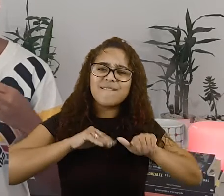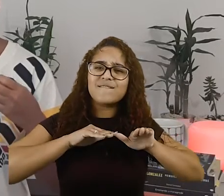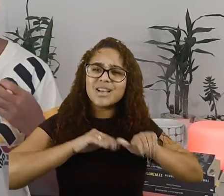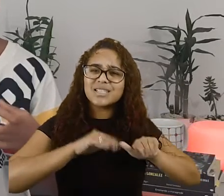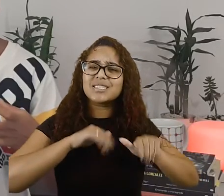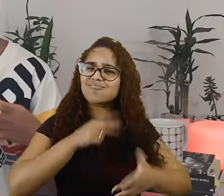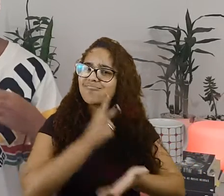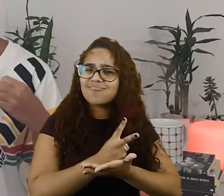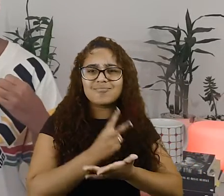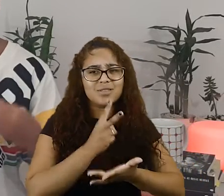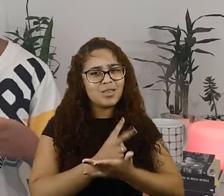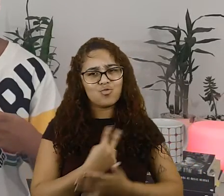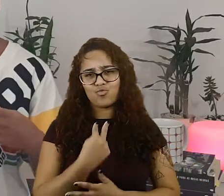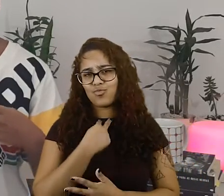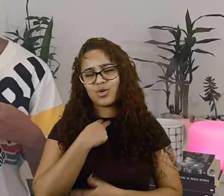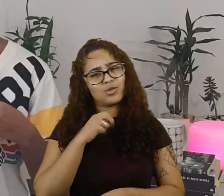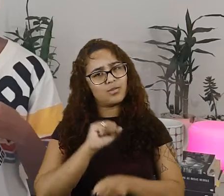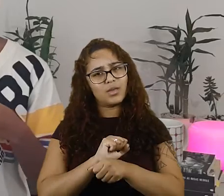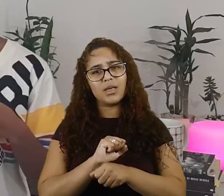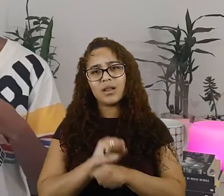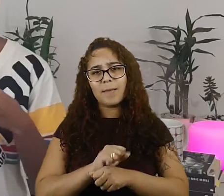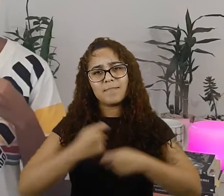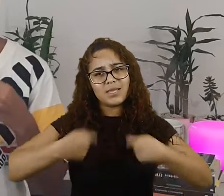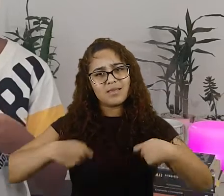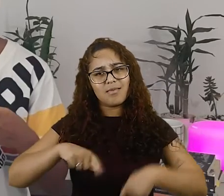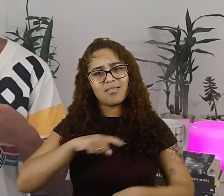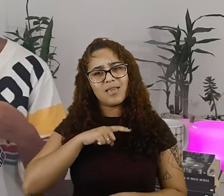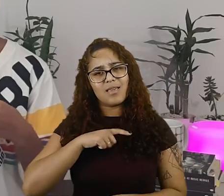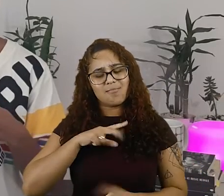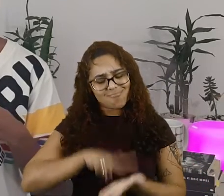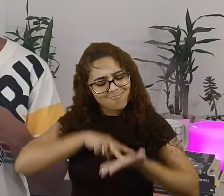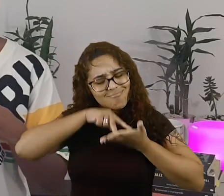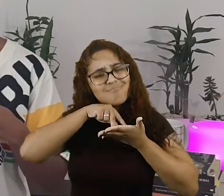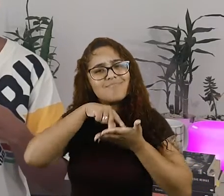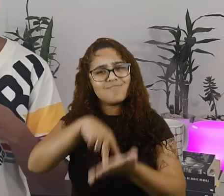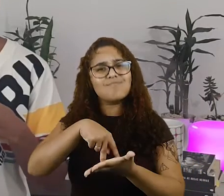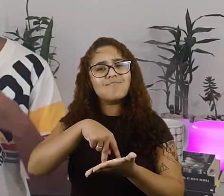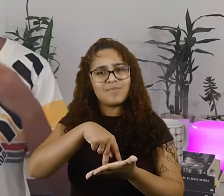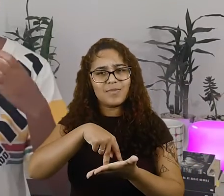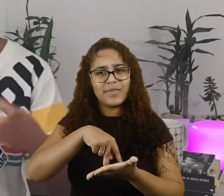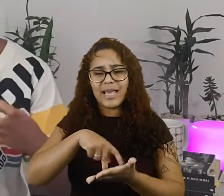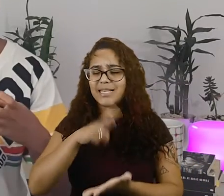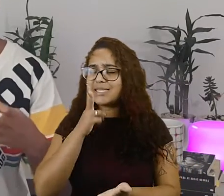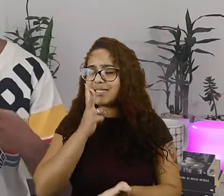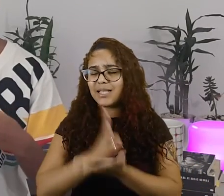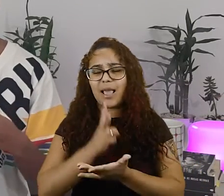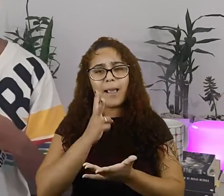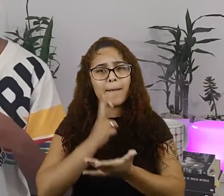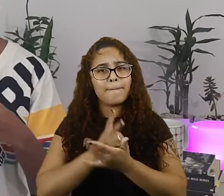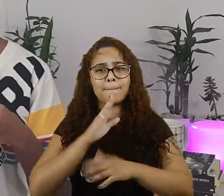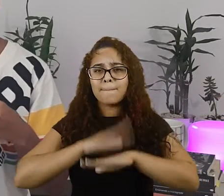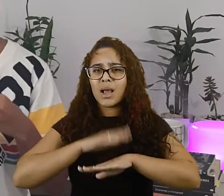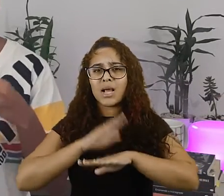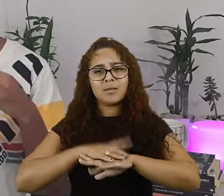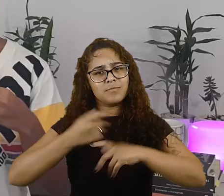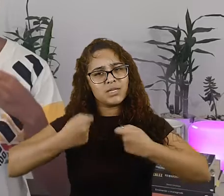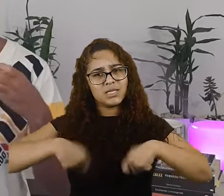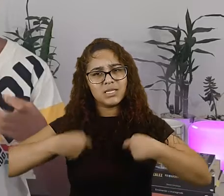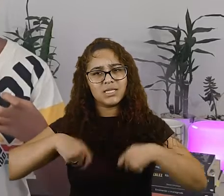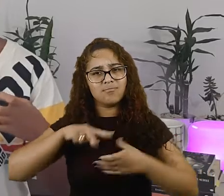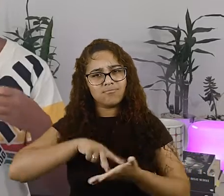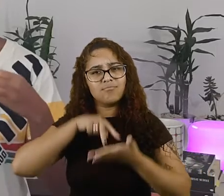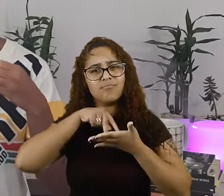nossas manifestações, as nossas artes, os nossos sentidos, a nossa presença, né? É cada vez